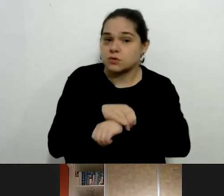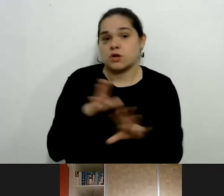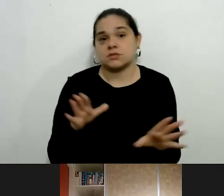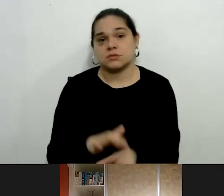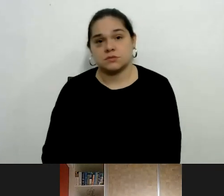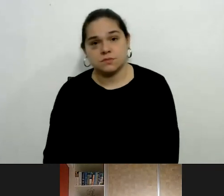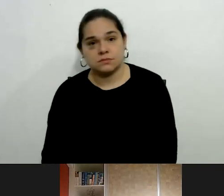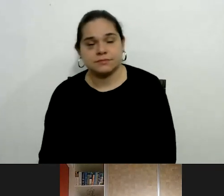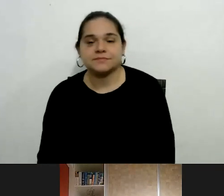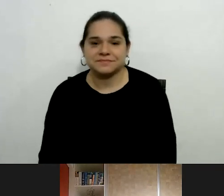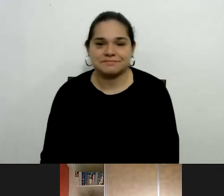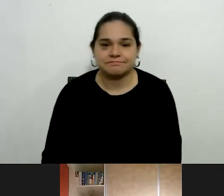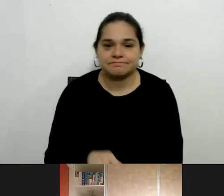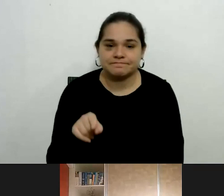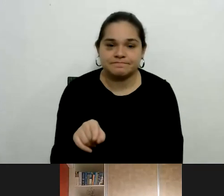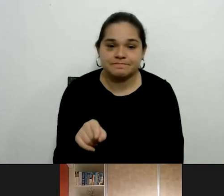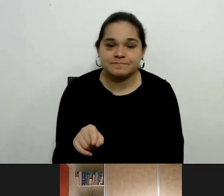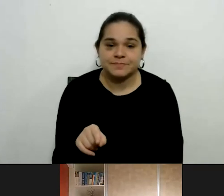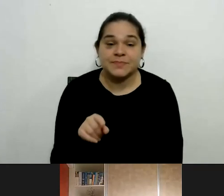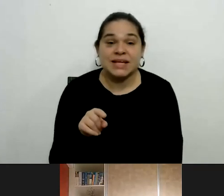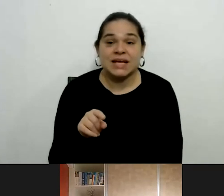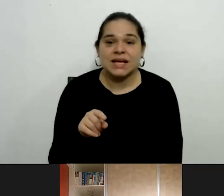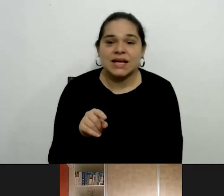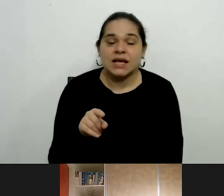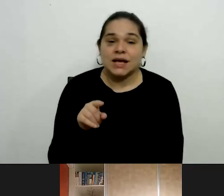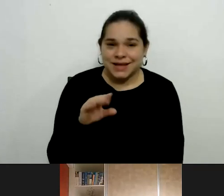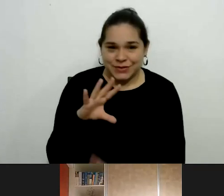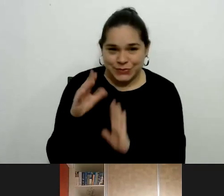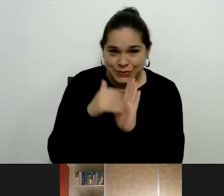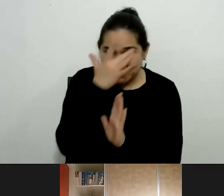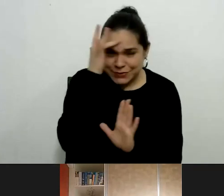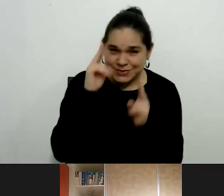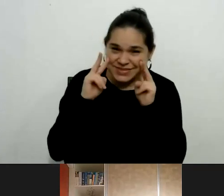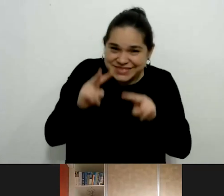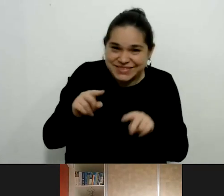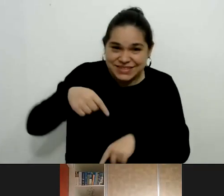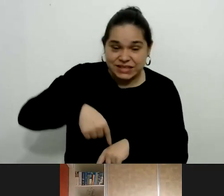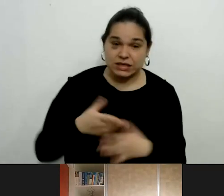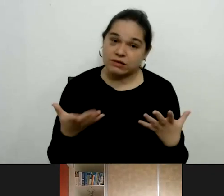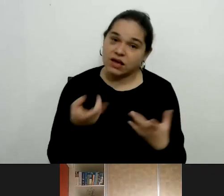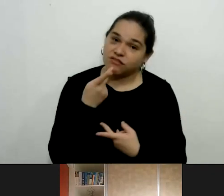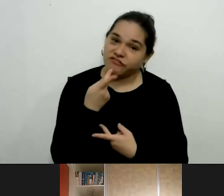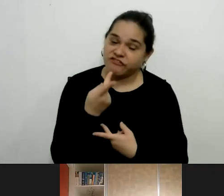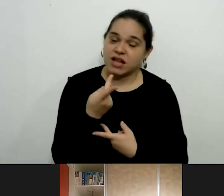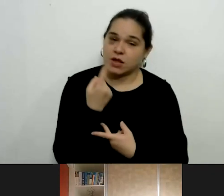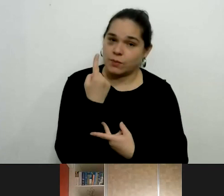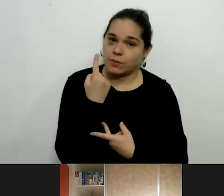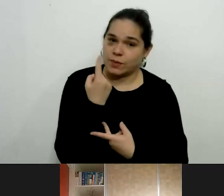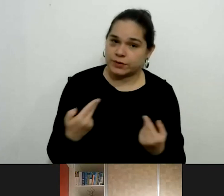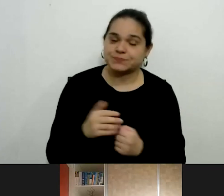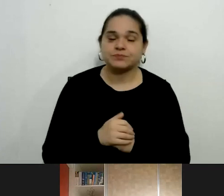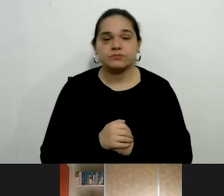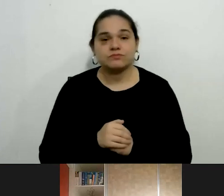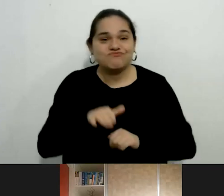Oi. Gilson, o nosso companheiro aí, o Jonas, o pessoal que está assistindo aí, fazer um comentário aí. Muitas vezes o